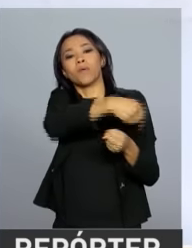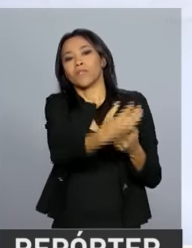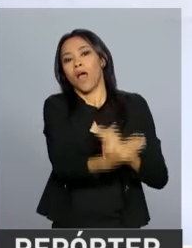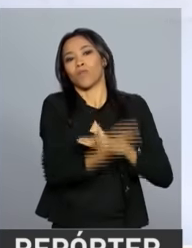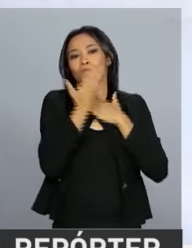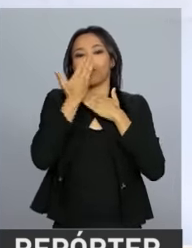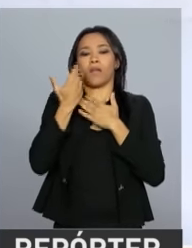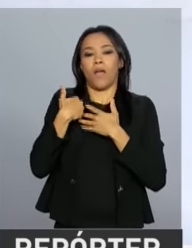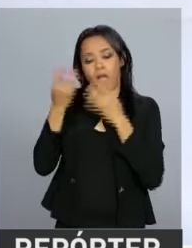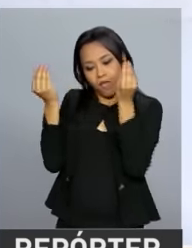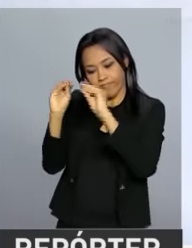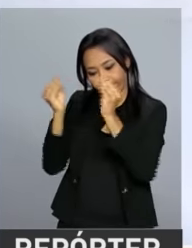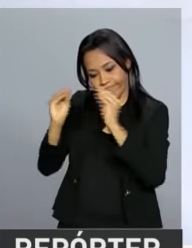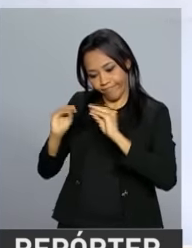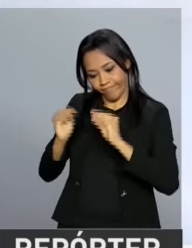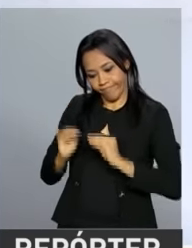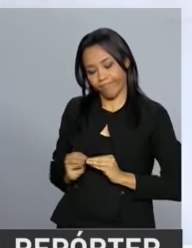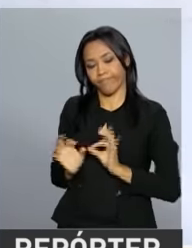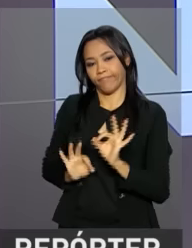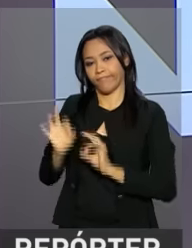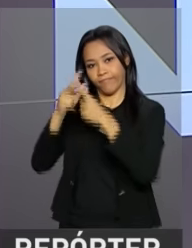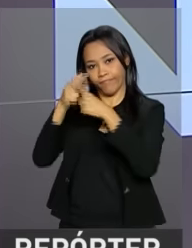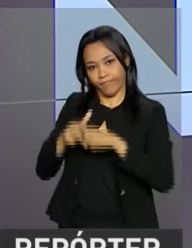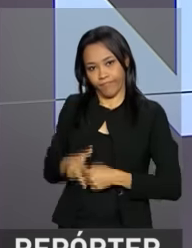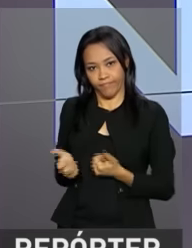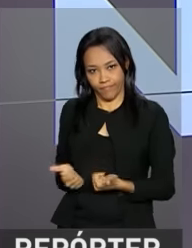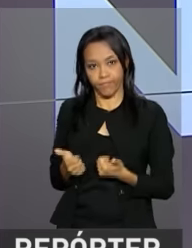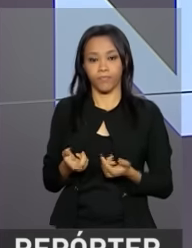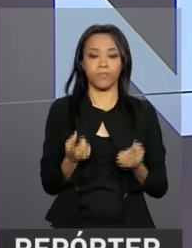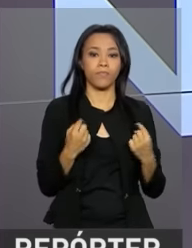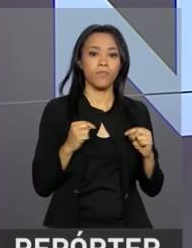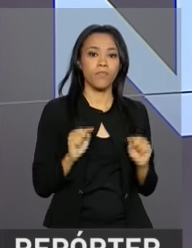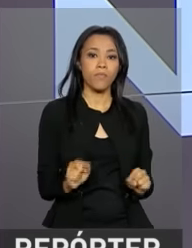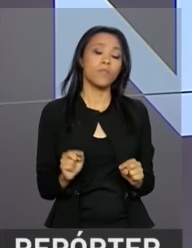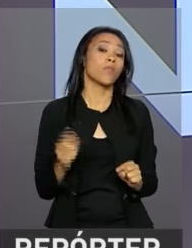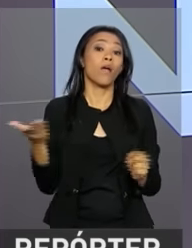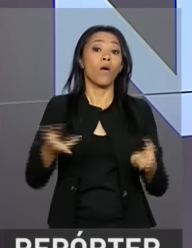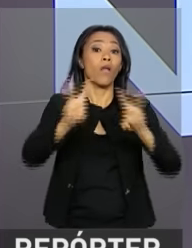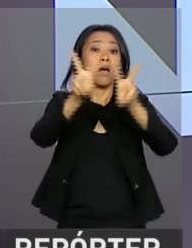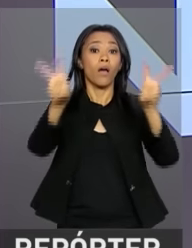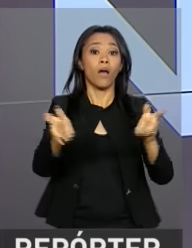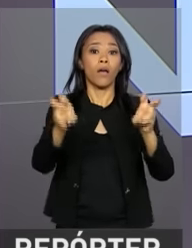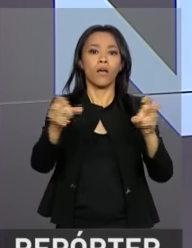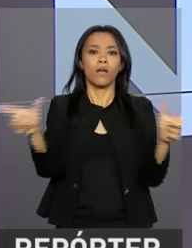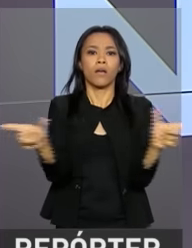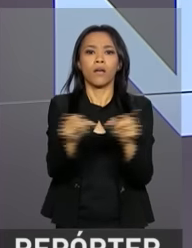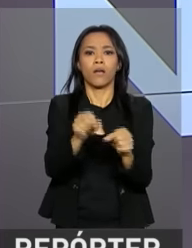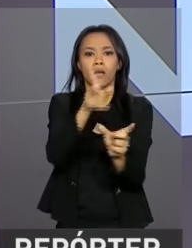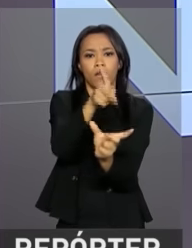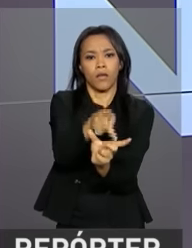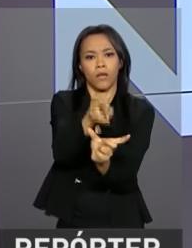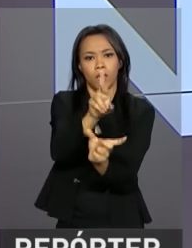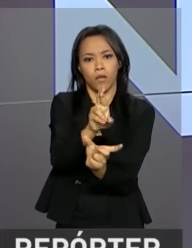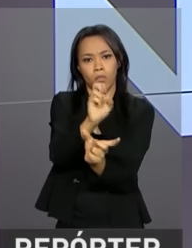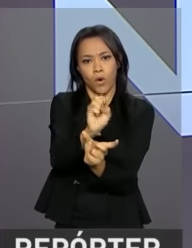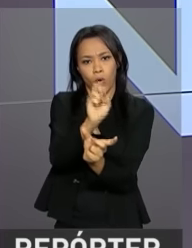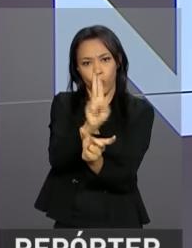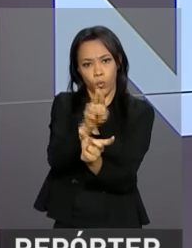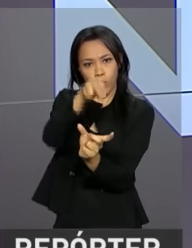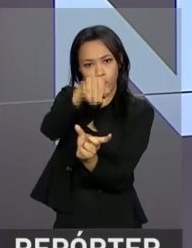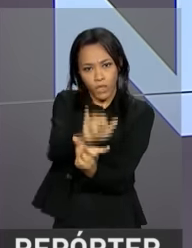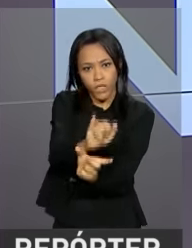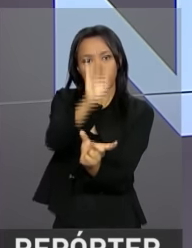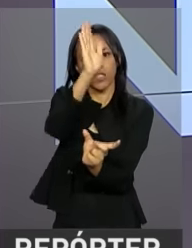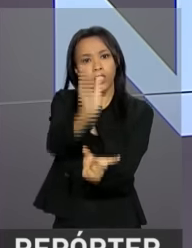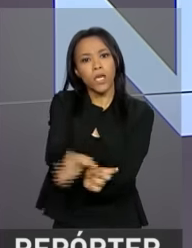ajudar muito em a gente redefinir e falar de educação agora o programa Universidade para Todos está com as